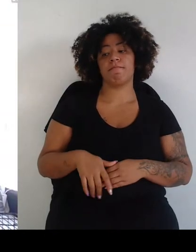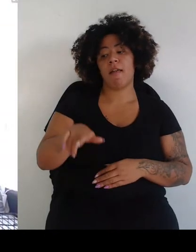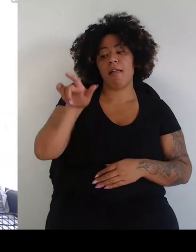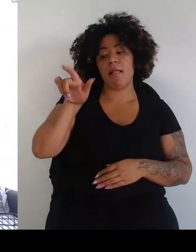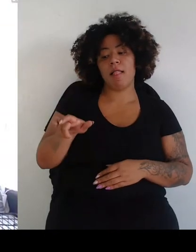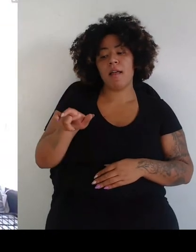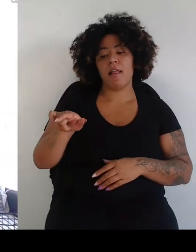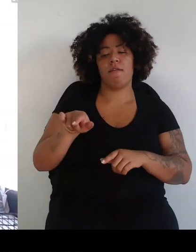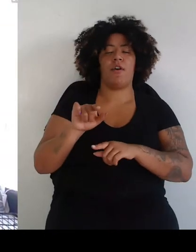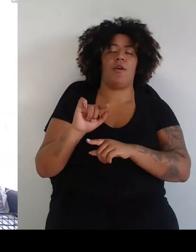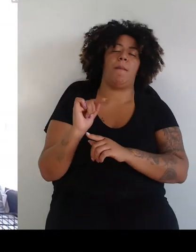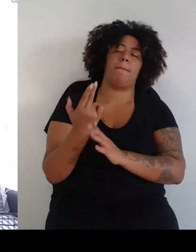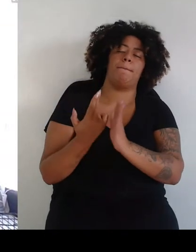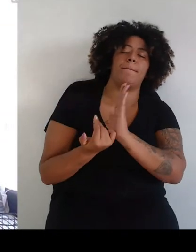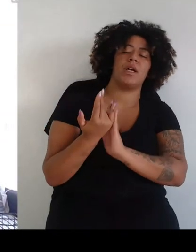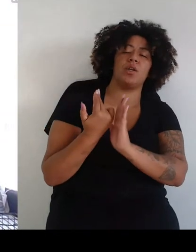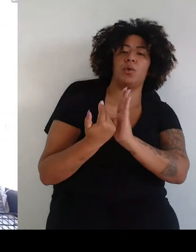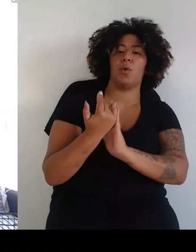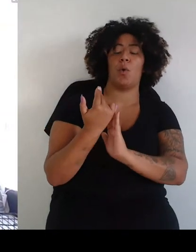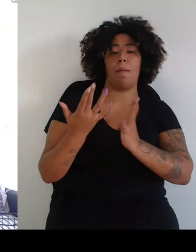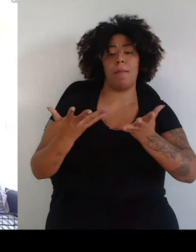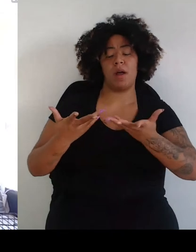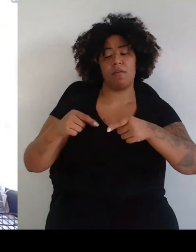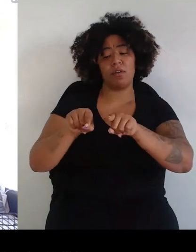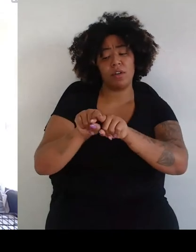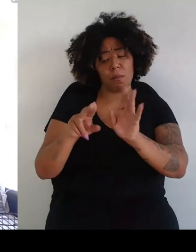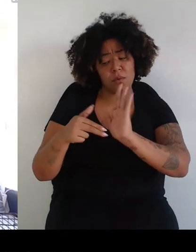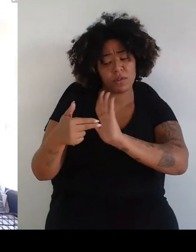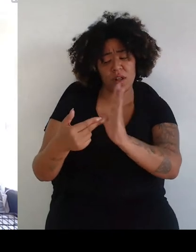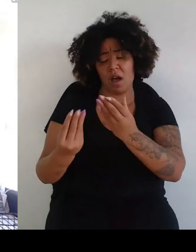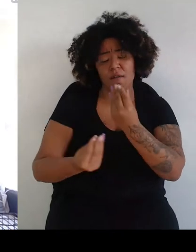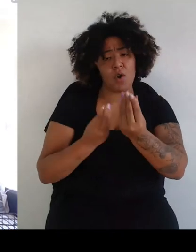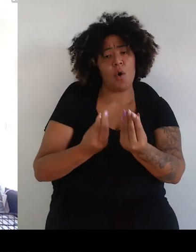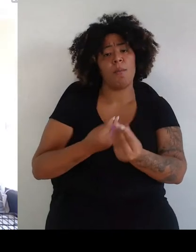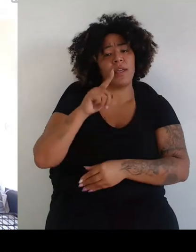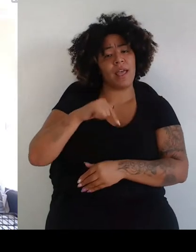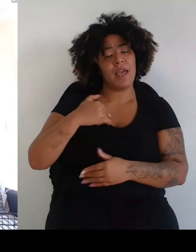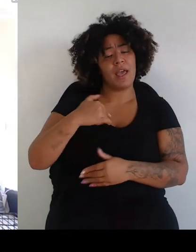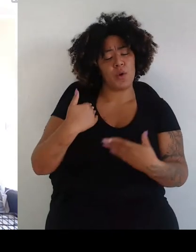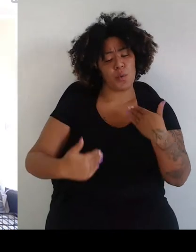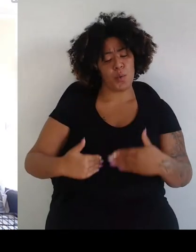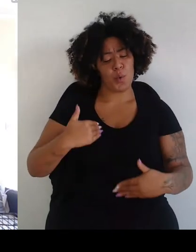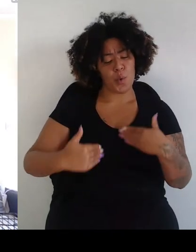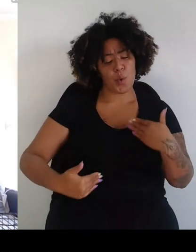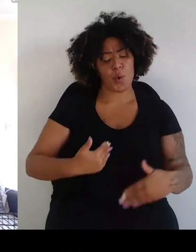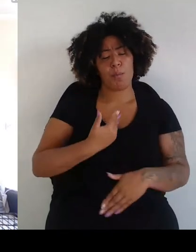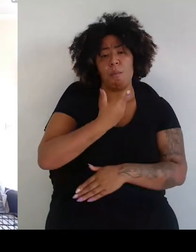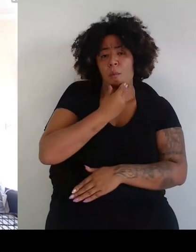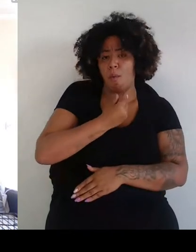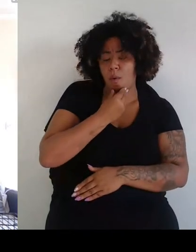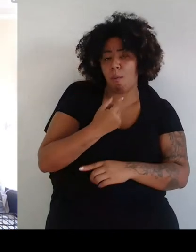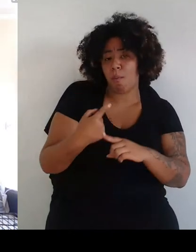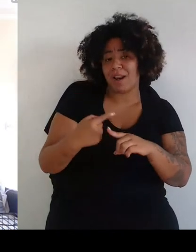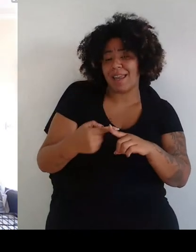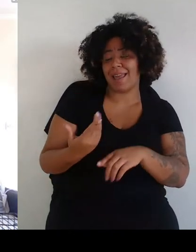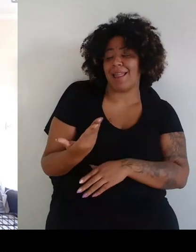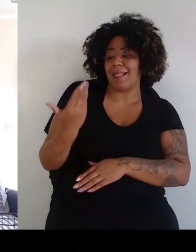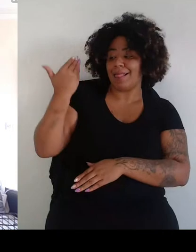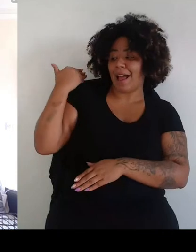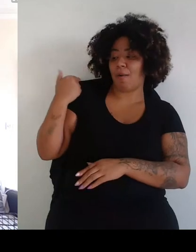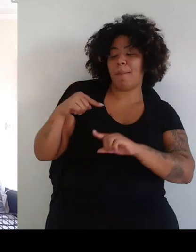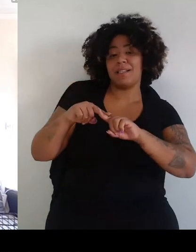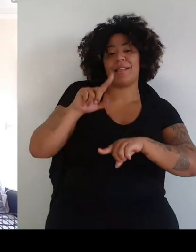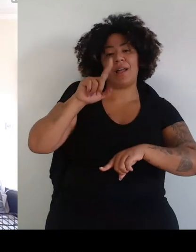aldacioso que mostrava O esplendor do corpo masculino em uma época em que é homossexualidade era criminalizada